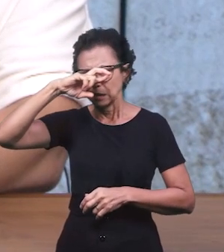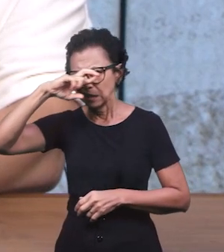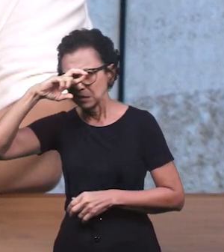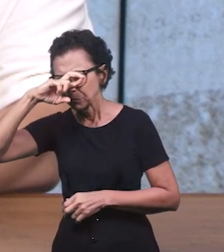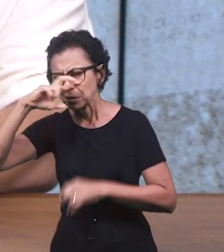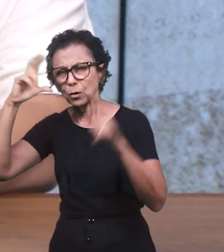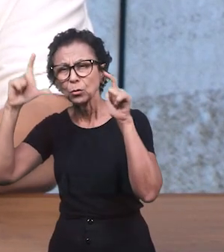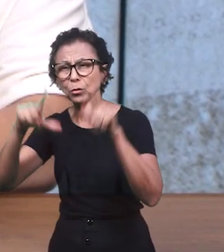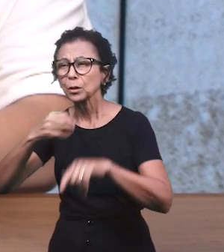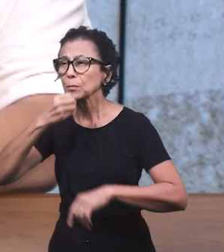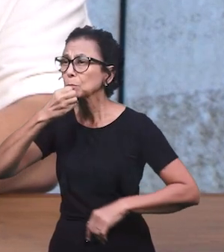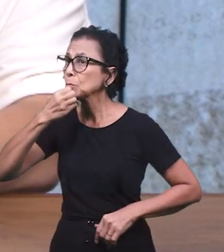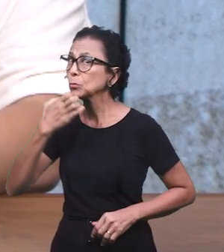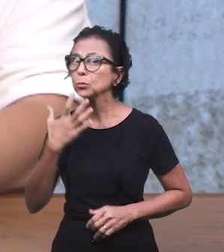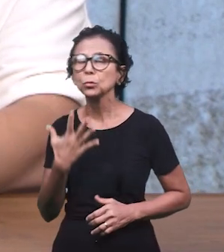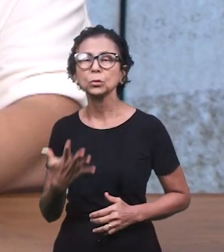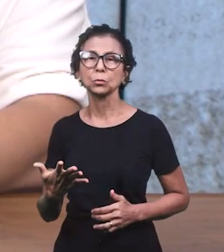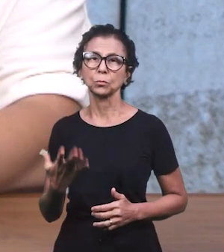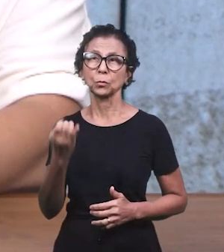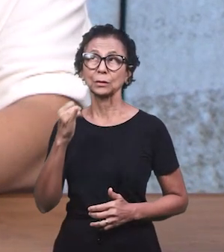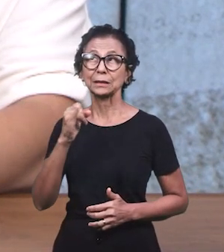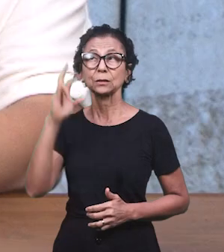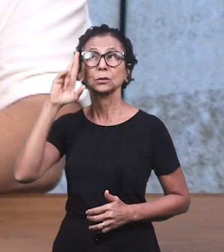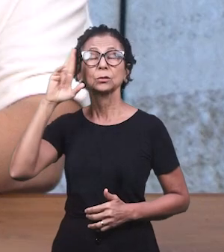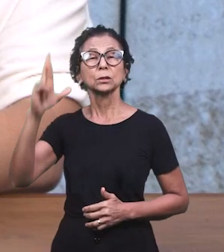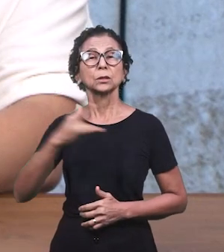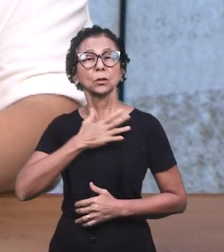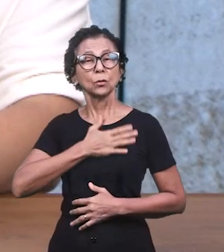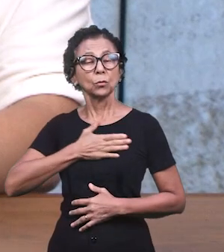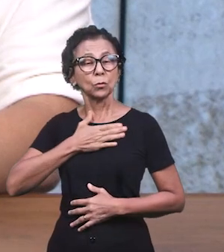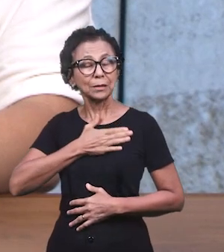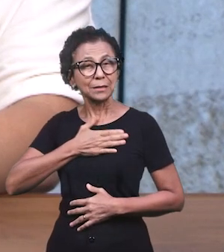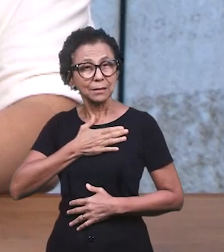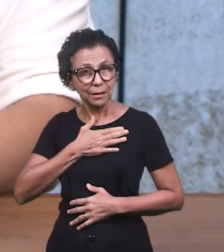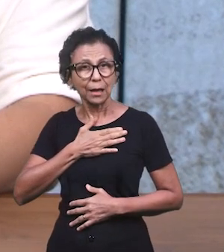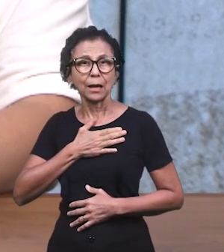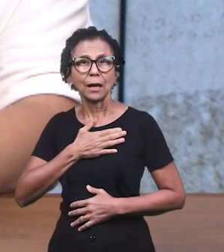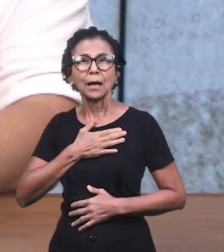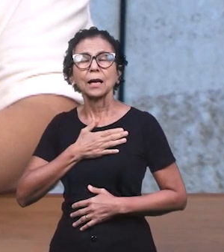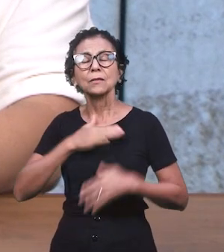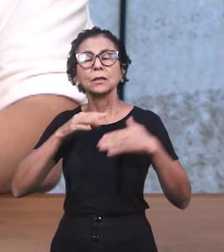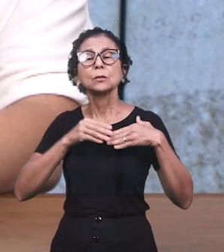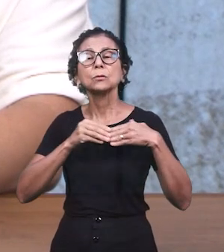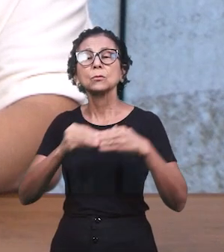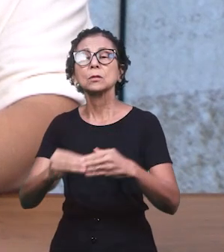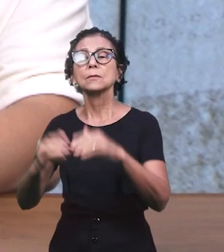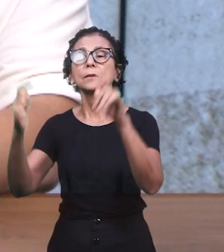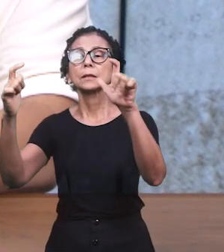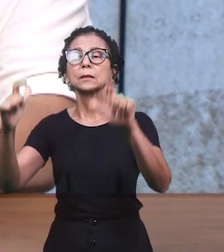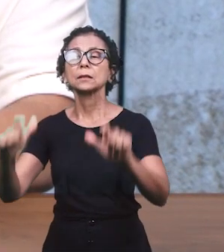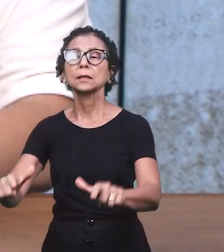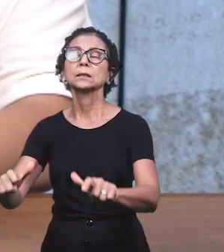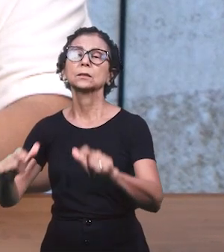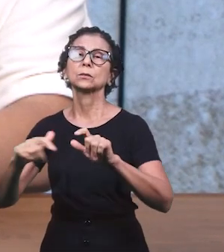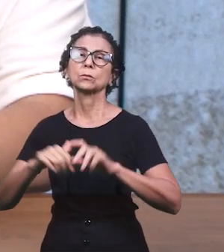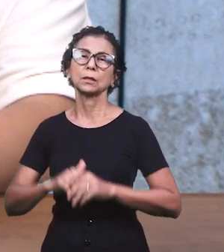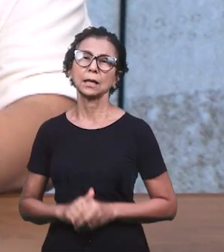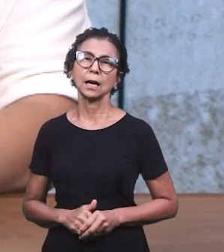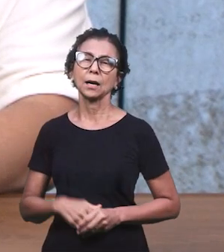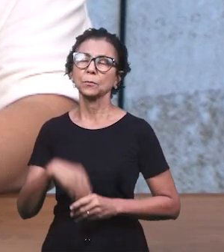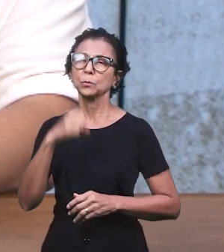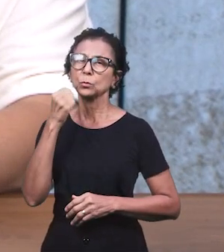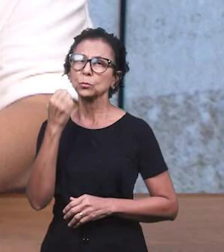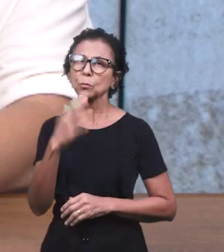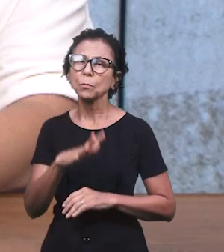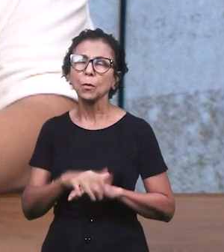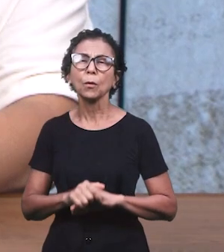Se o Senhor se agradar de nós, então nos porá nesta terra e nola dará, terra que mana leite